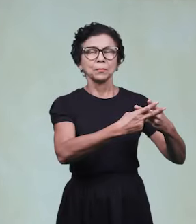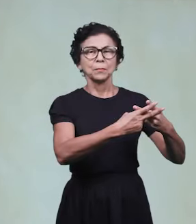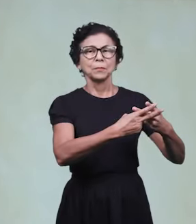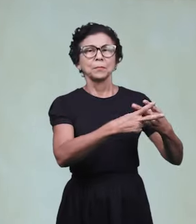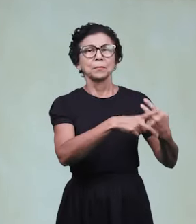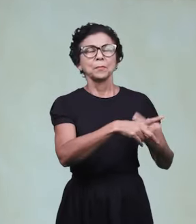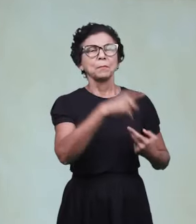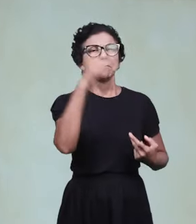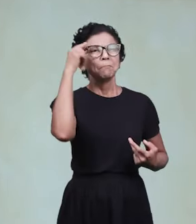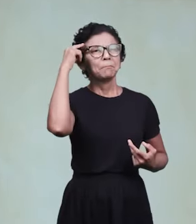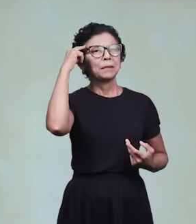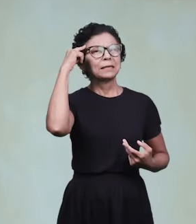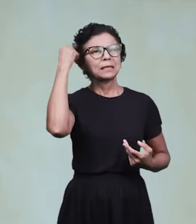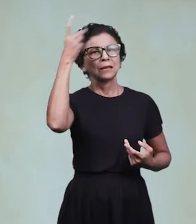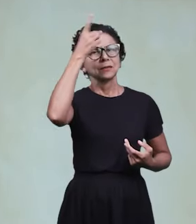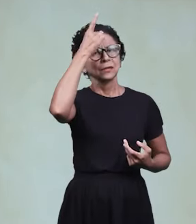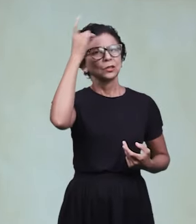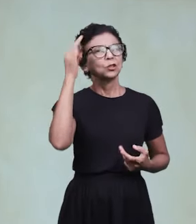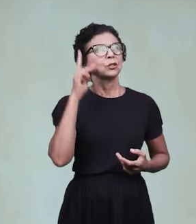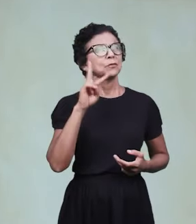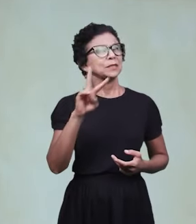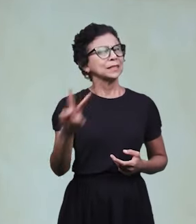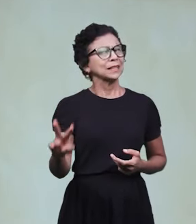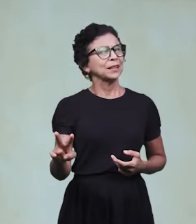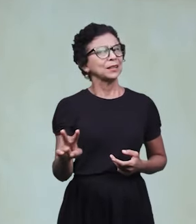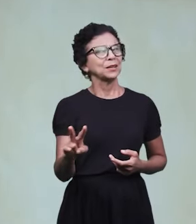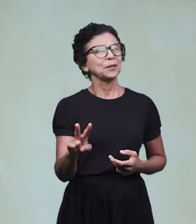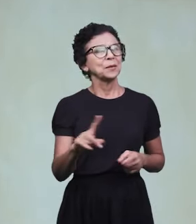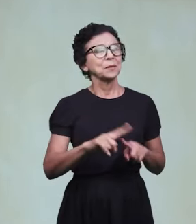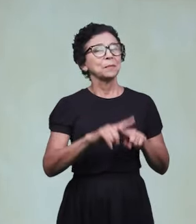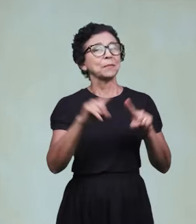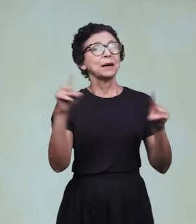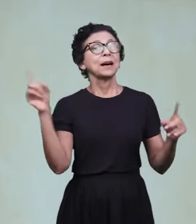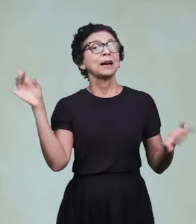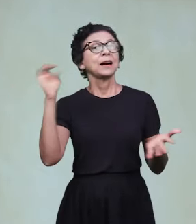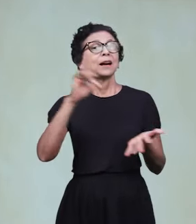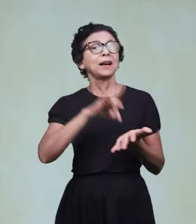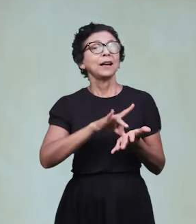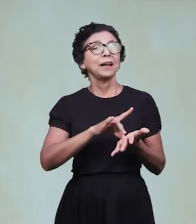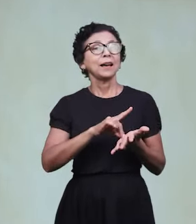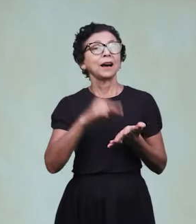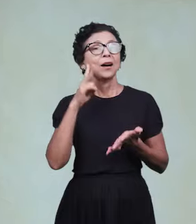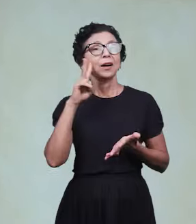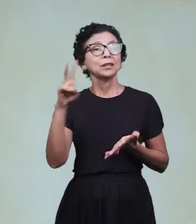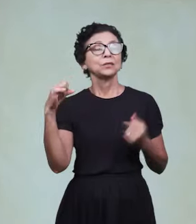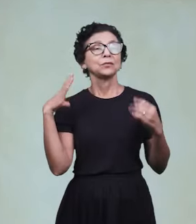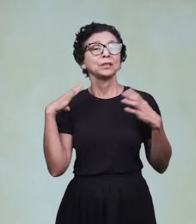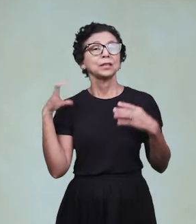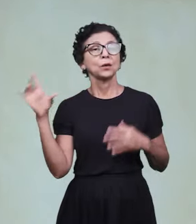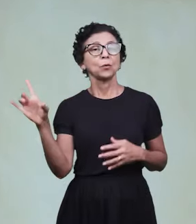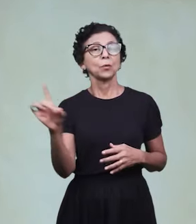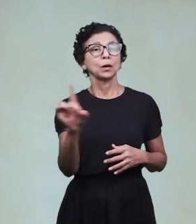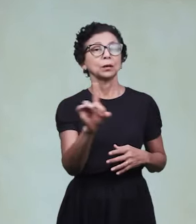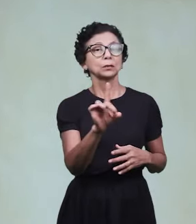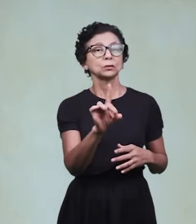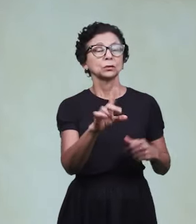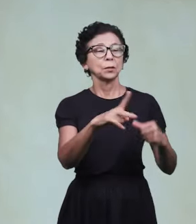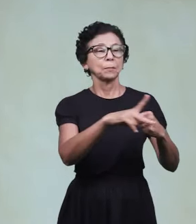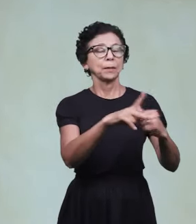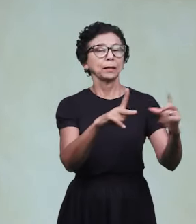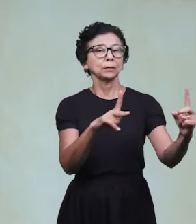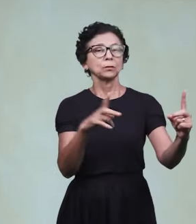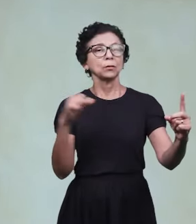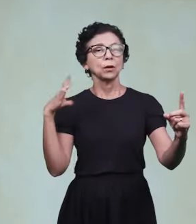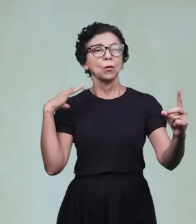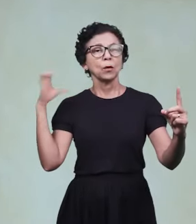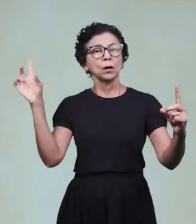uma visão e não sabia que era real. Então, e o anjo, apartando-se dele, abriu os seus